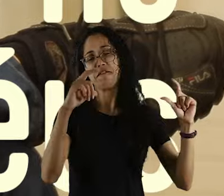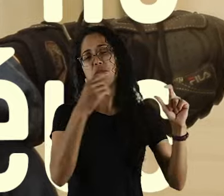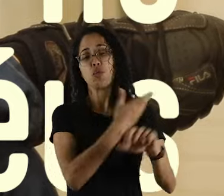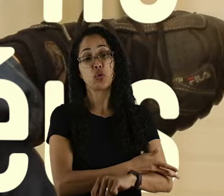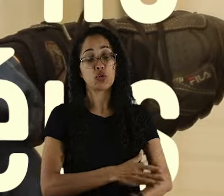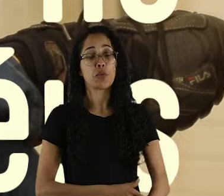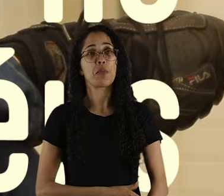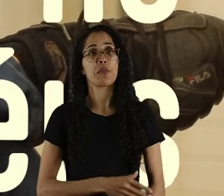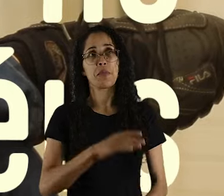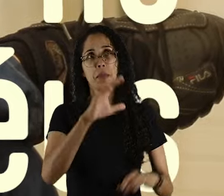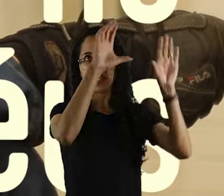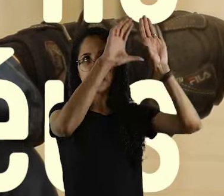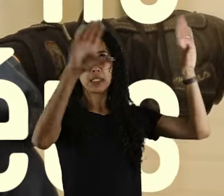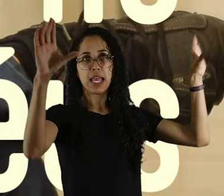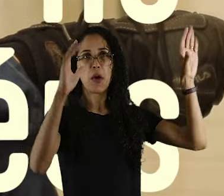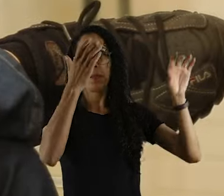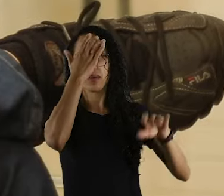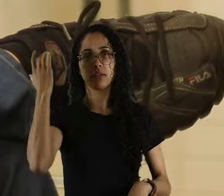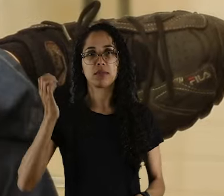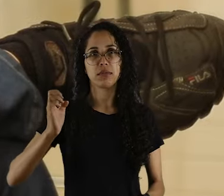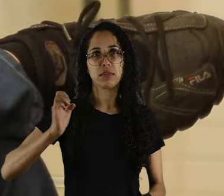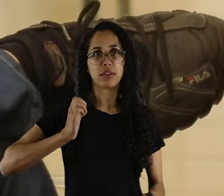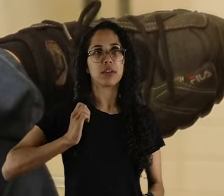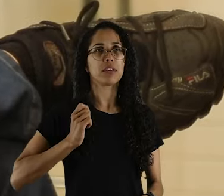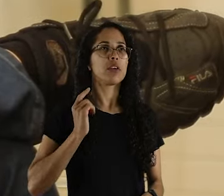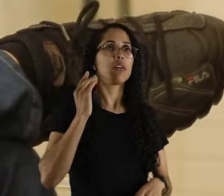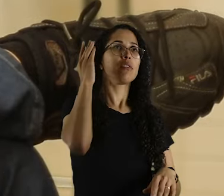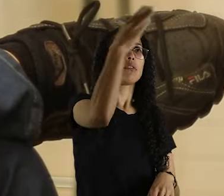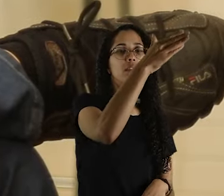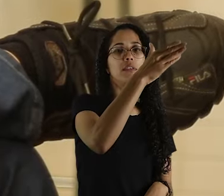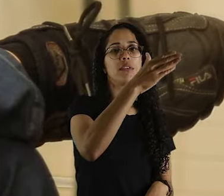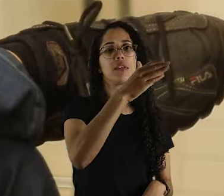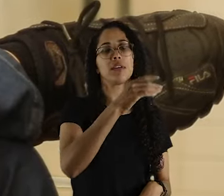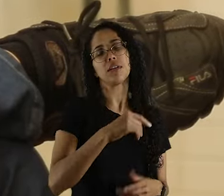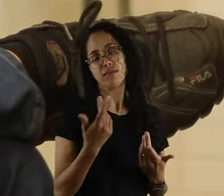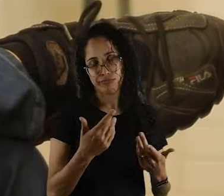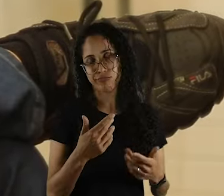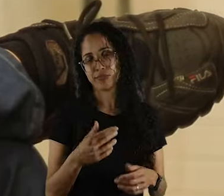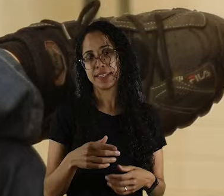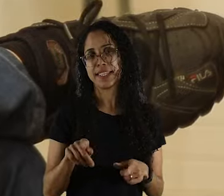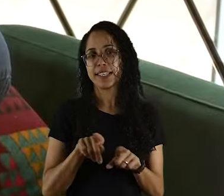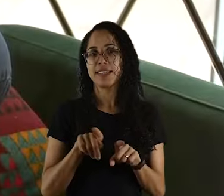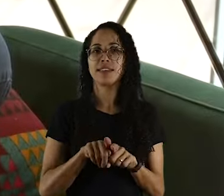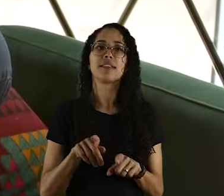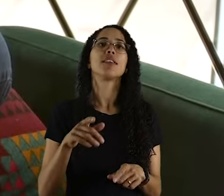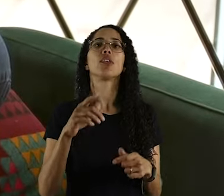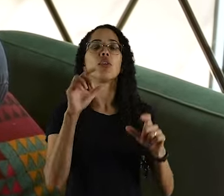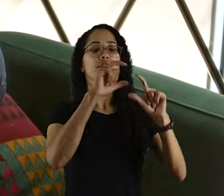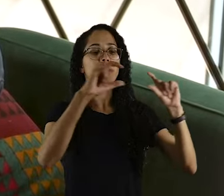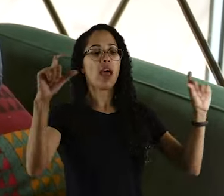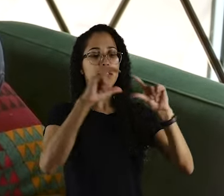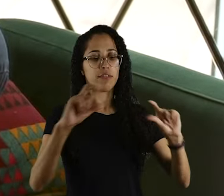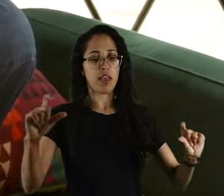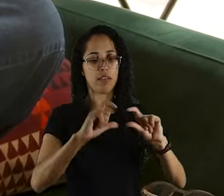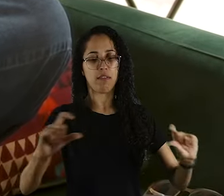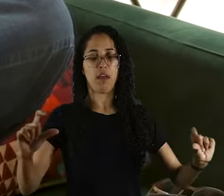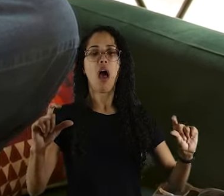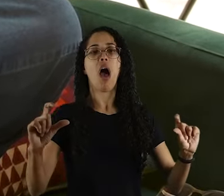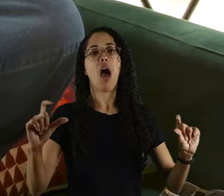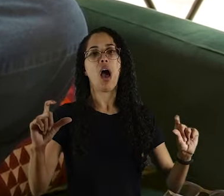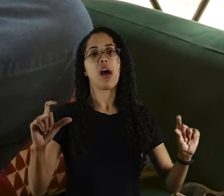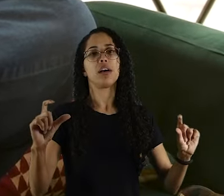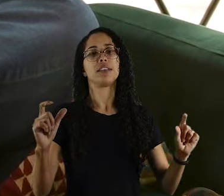céus. Mais fácil um camelo passar pelo buraco de uma agulha do que um rico entrar no reino dos céus. Então todos esses